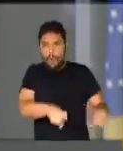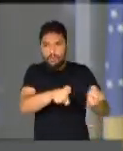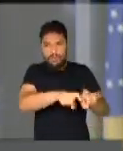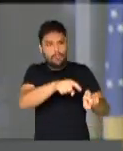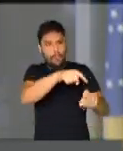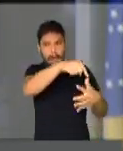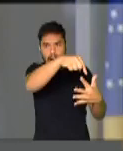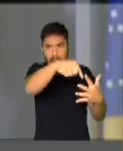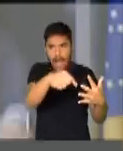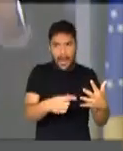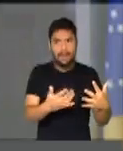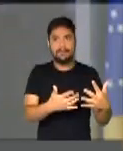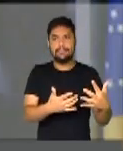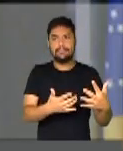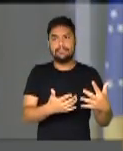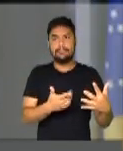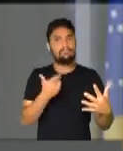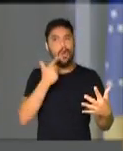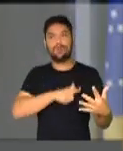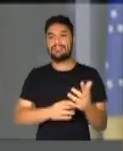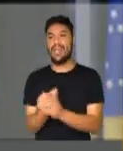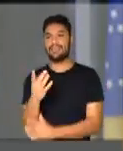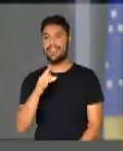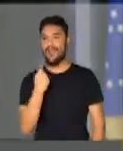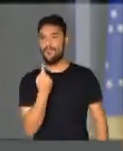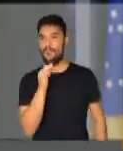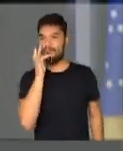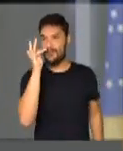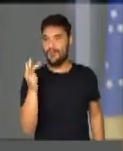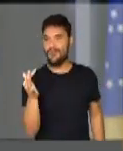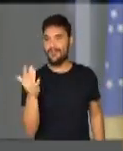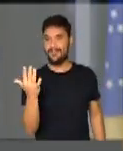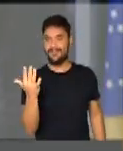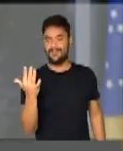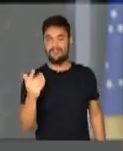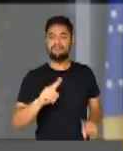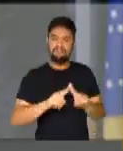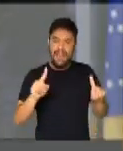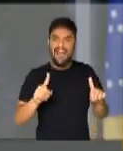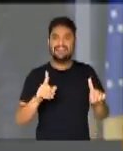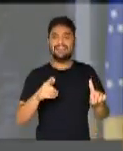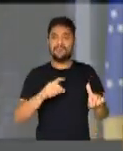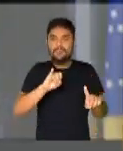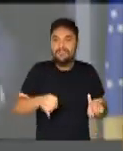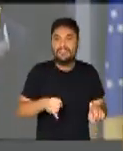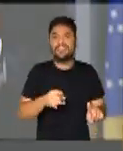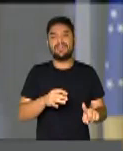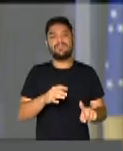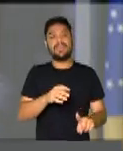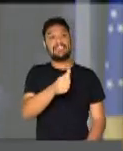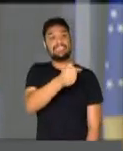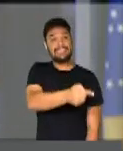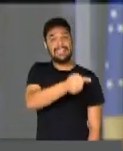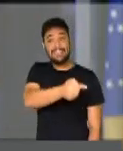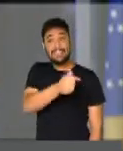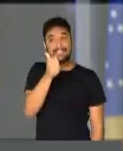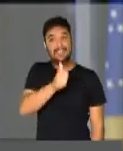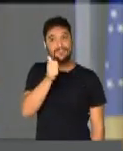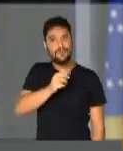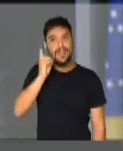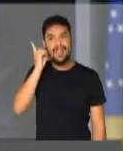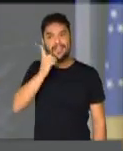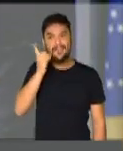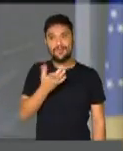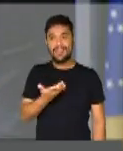fazem uma flor. E falar em flor, eu quero aqui render a minha homenagem às 77 mulheres que